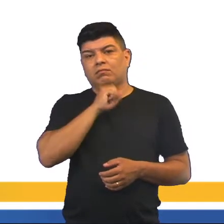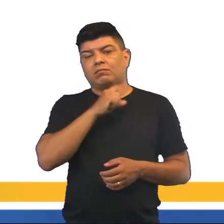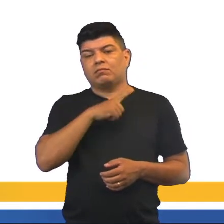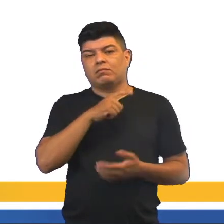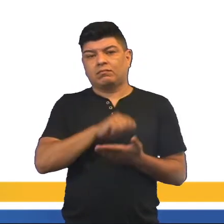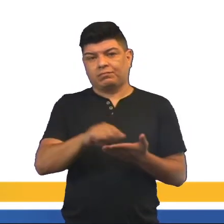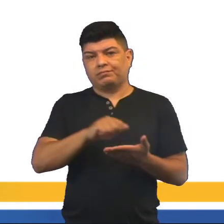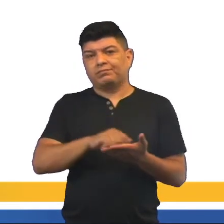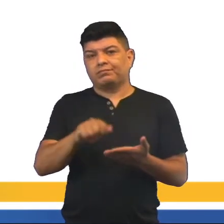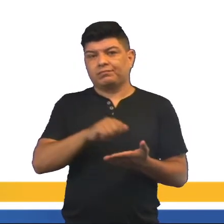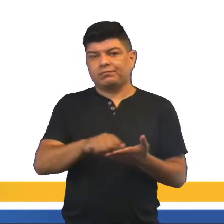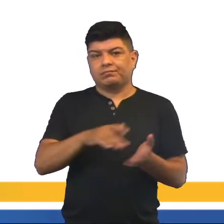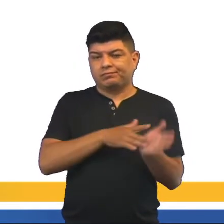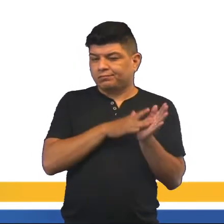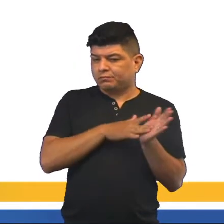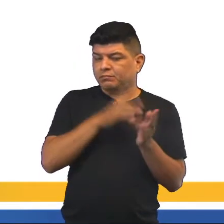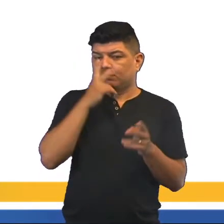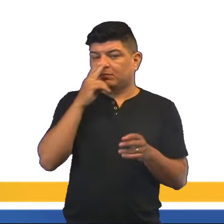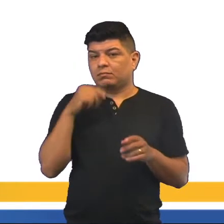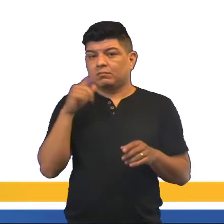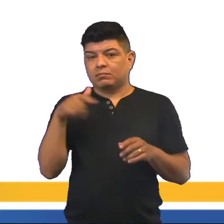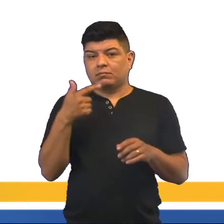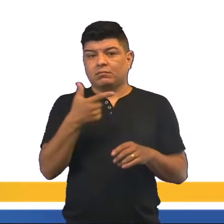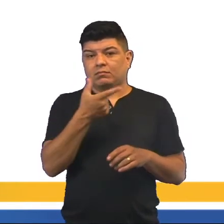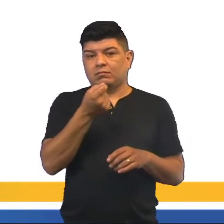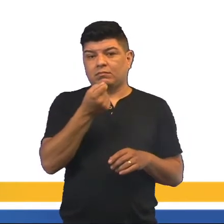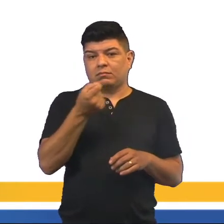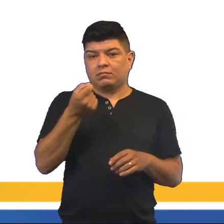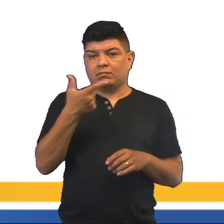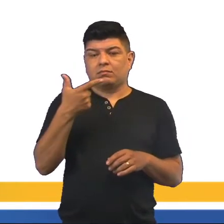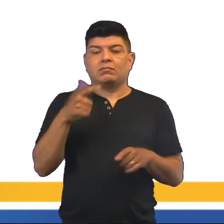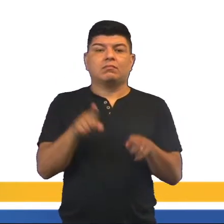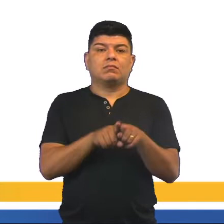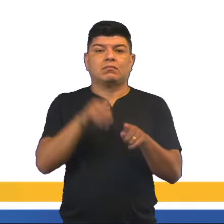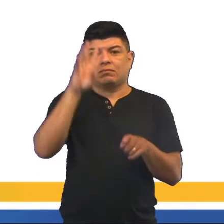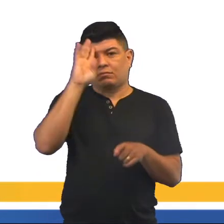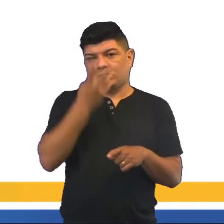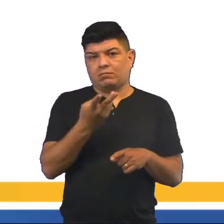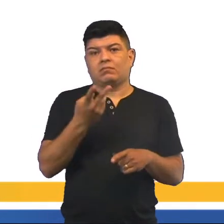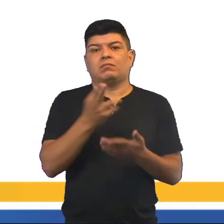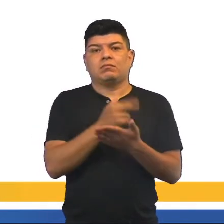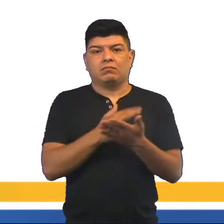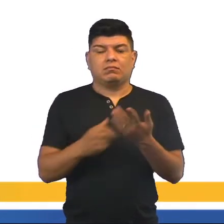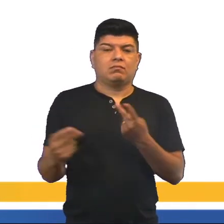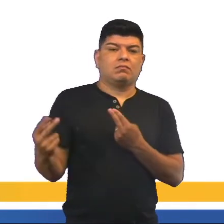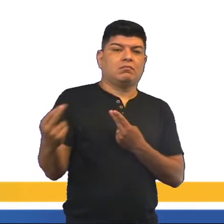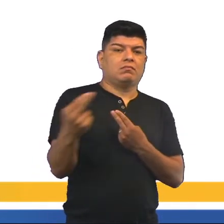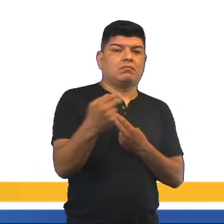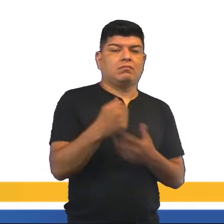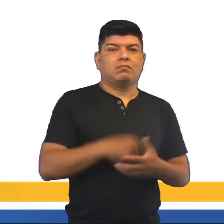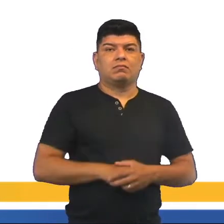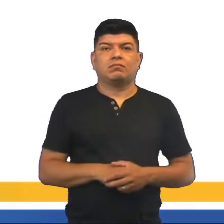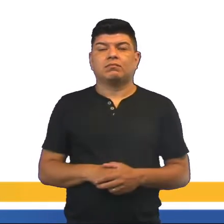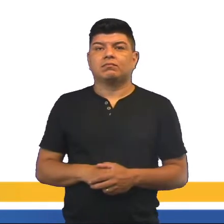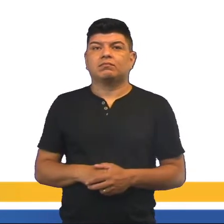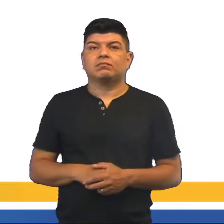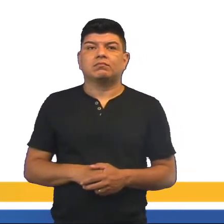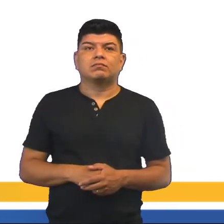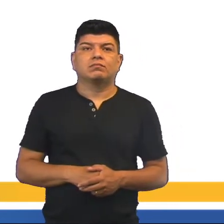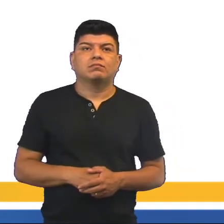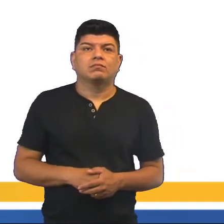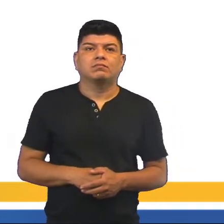Era suspeita, essa suspeita foi reforçada em 2002 pelo anúncio da descoberta de glifos semelhantes em San Andrés.